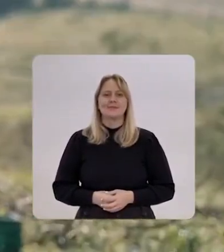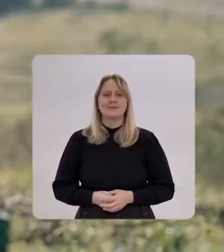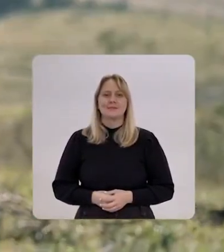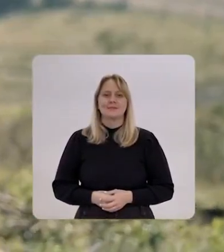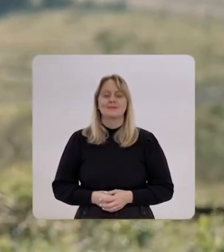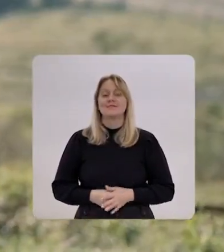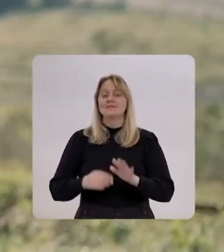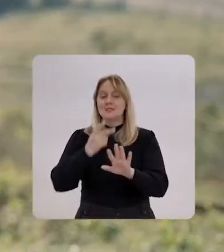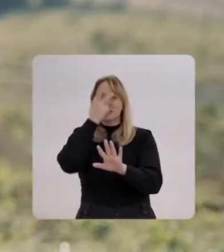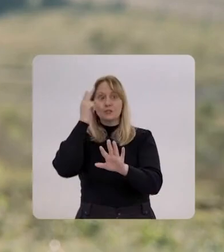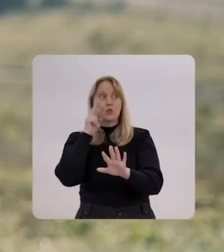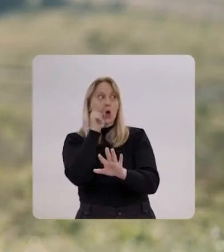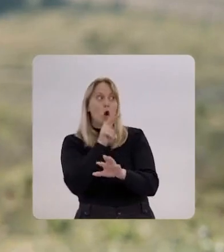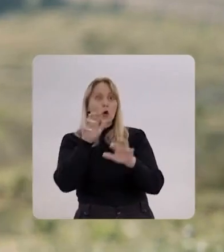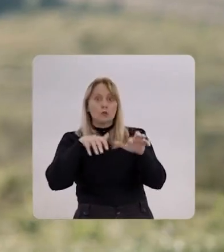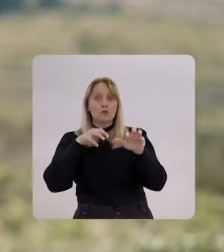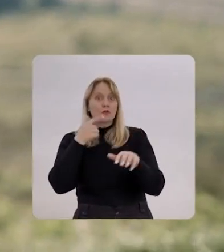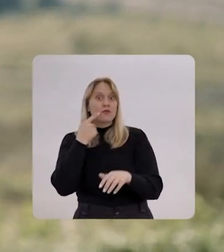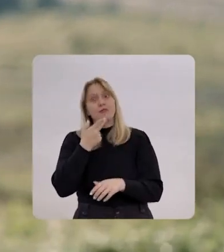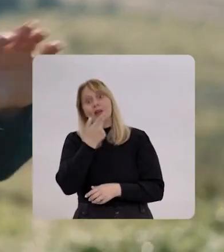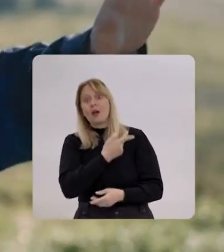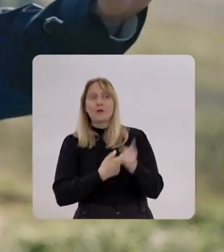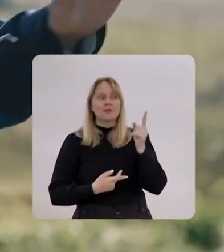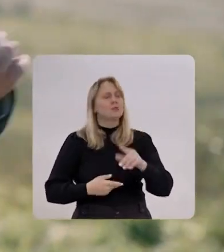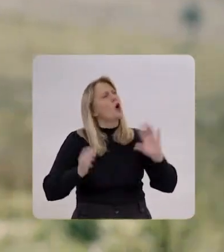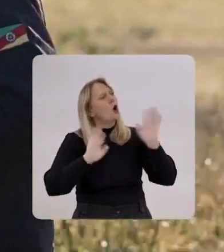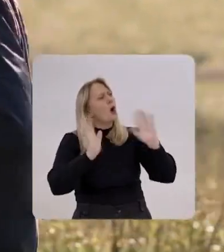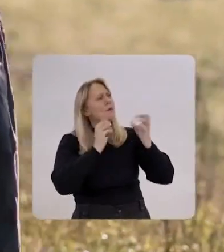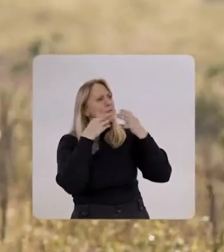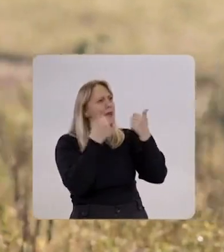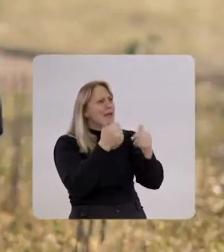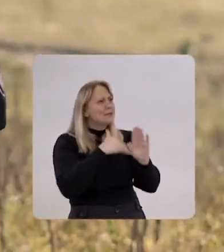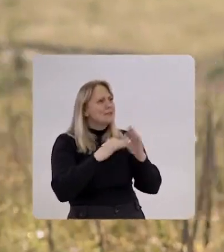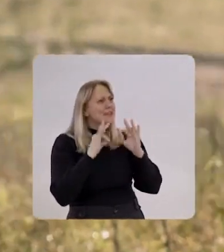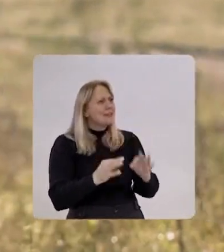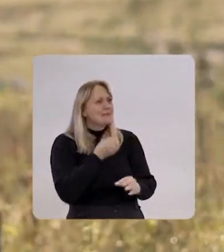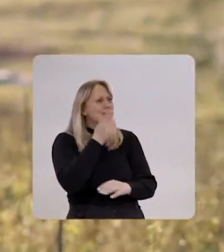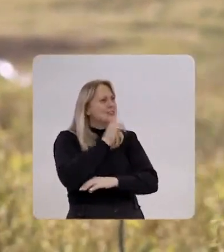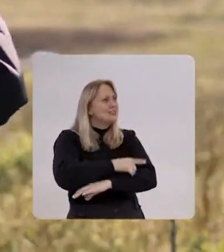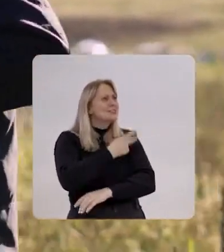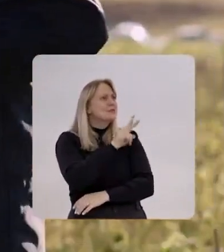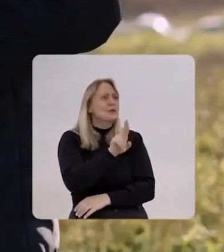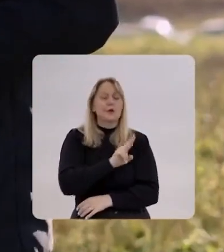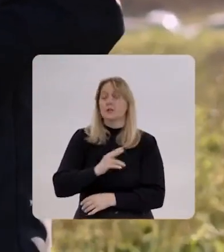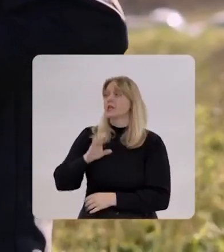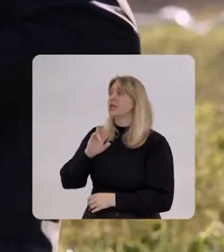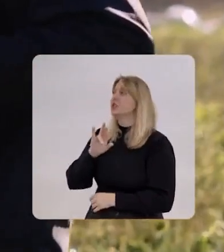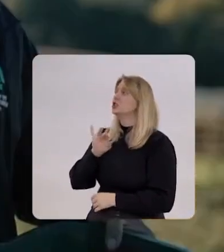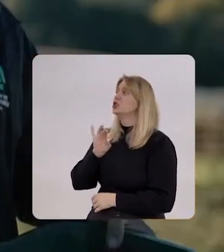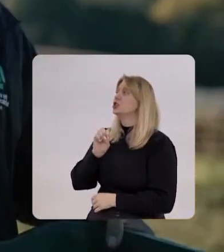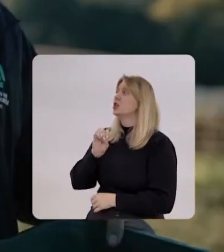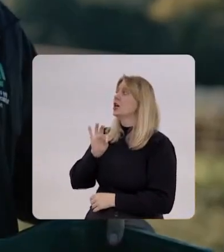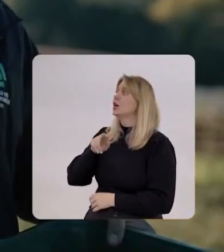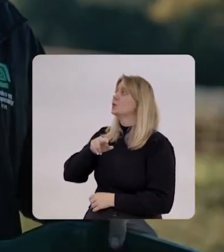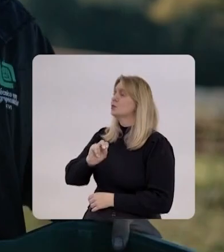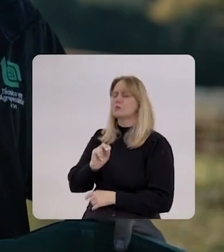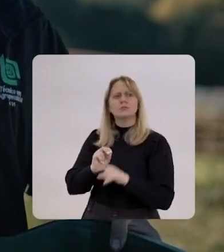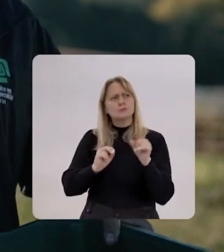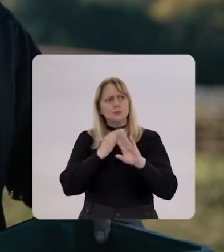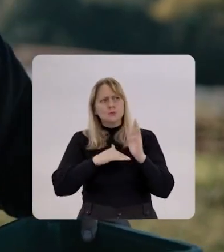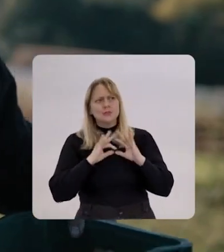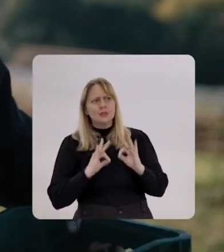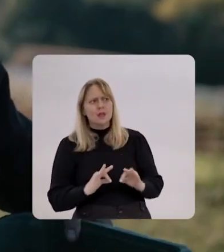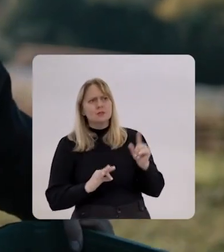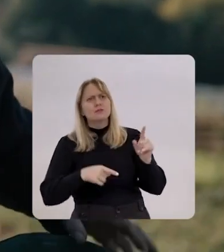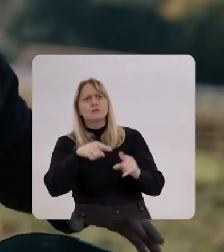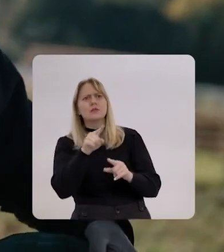Gente, olha ali o agricultor, vamos falar com ele? Vambora! Opa! Tudo certo? Bom dia, como é que é seu nome? Cristiano. Tudo certinho, Cristiano? Tudo certo. Onde é que você tá levando essas verduras